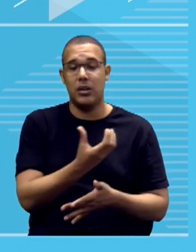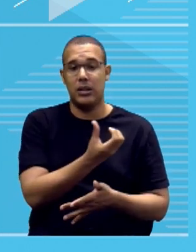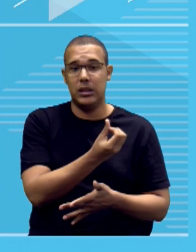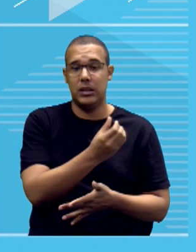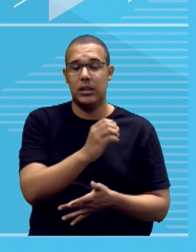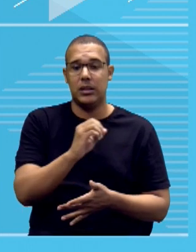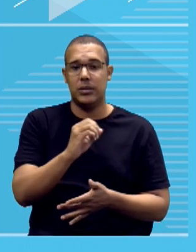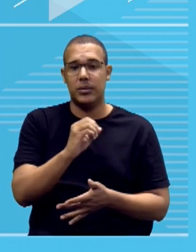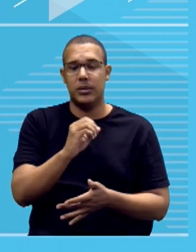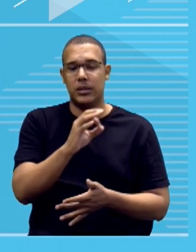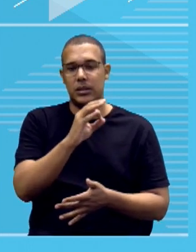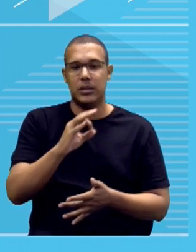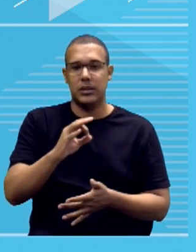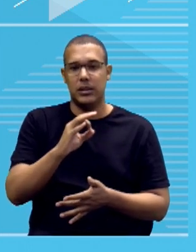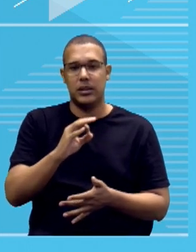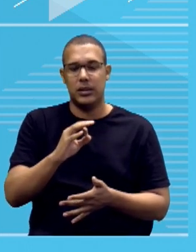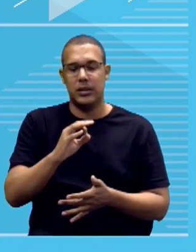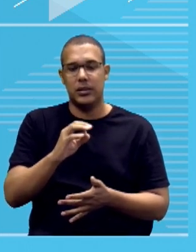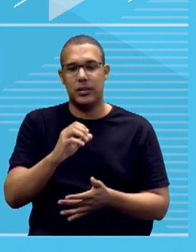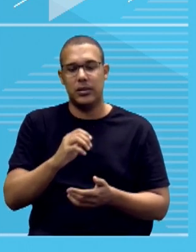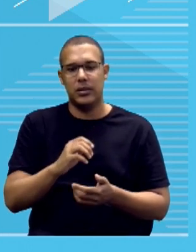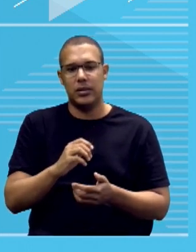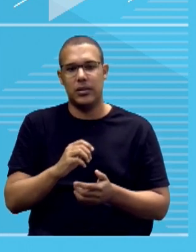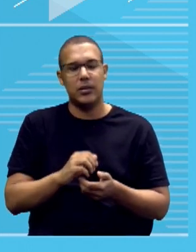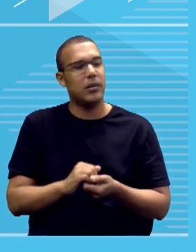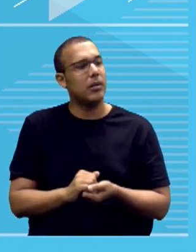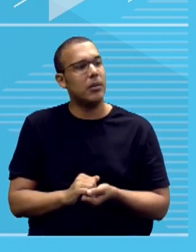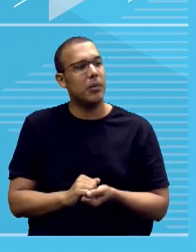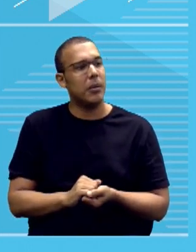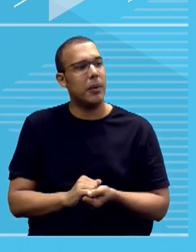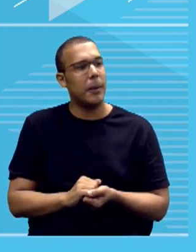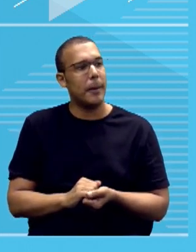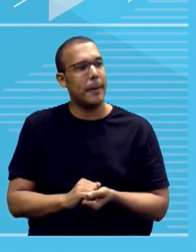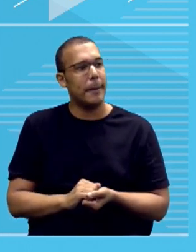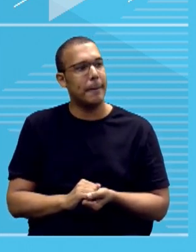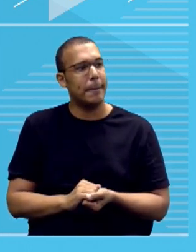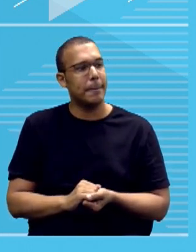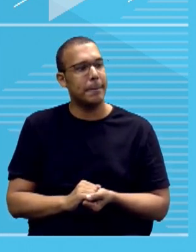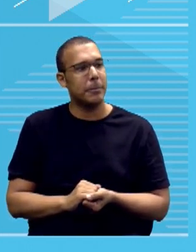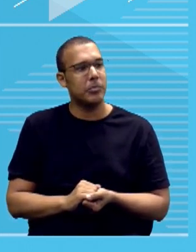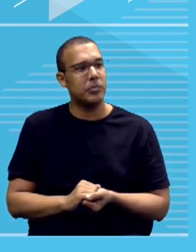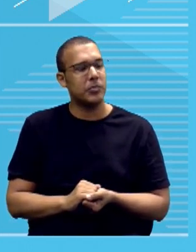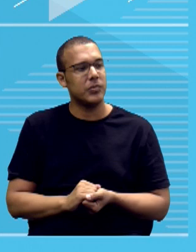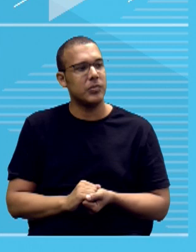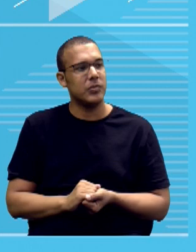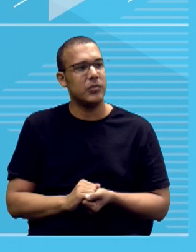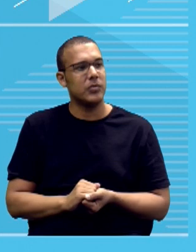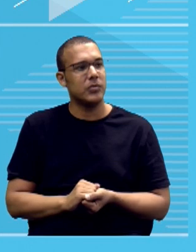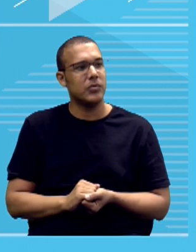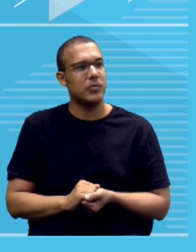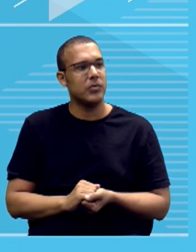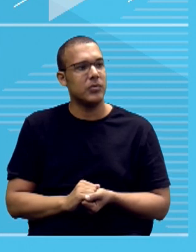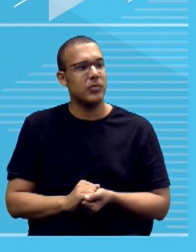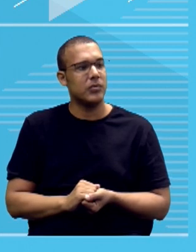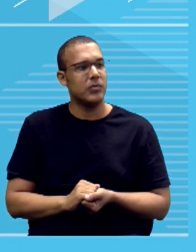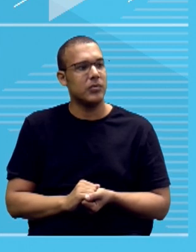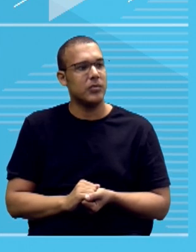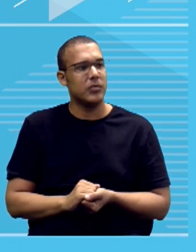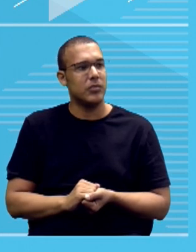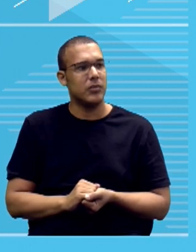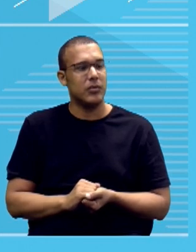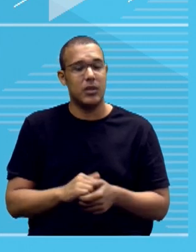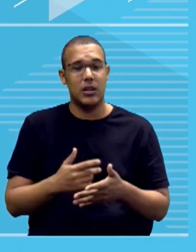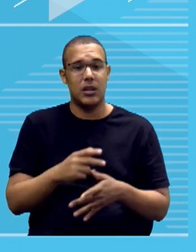50 vale 30, passa para o outro lado subtraindo, e o 2,5 que está multiplicando a resistência, passa para o outro lado dividindo. Então,